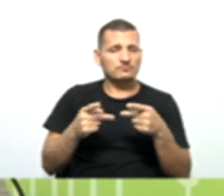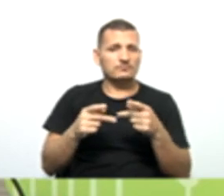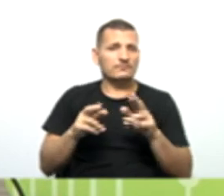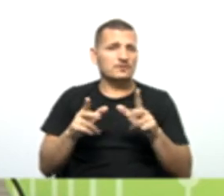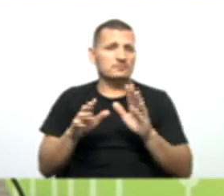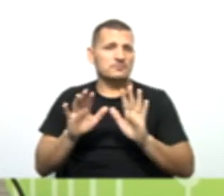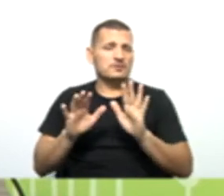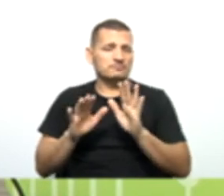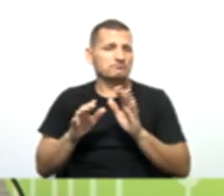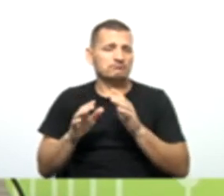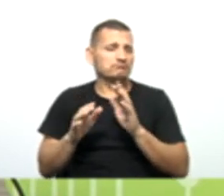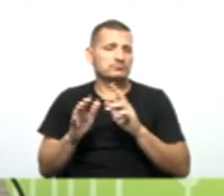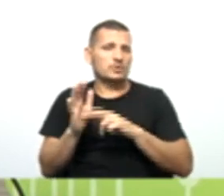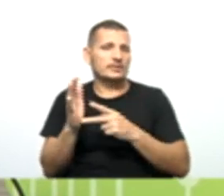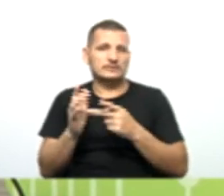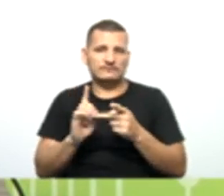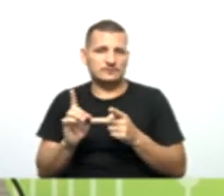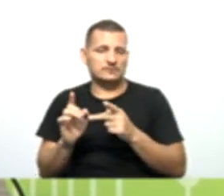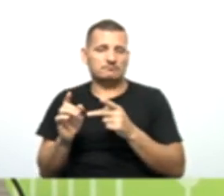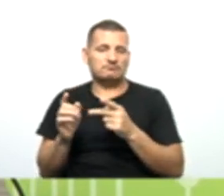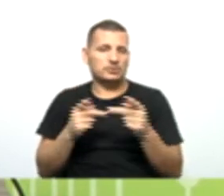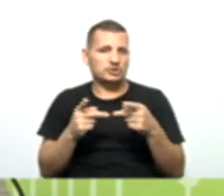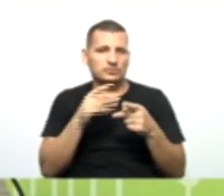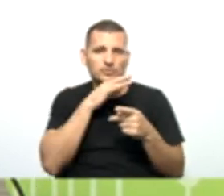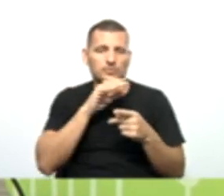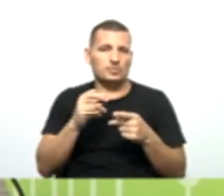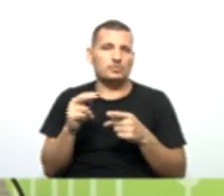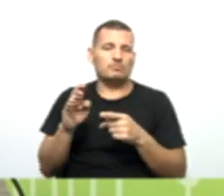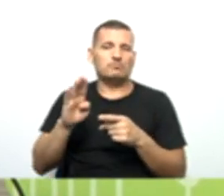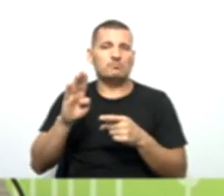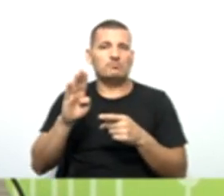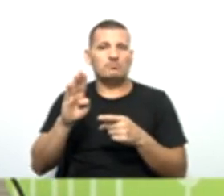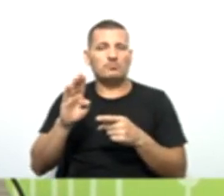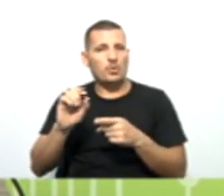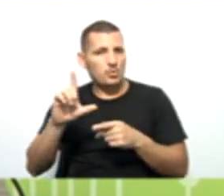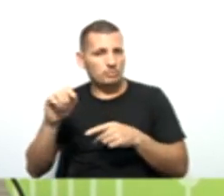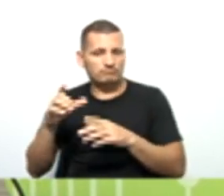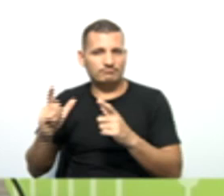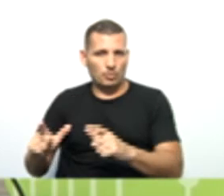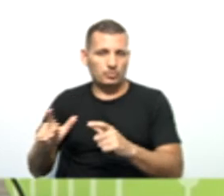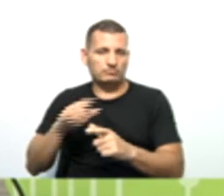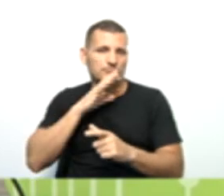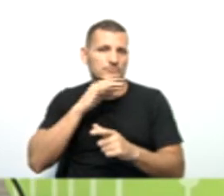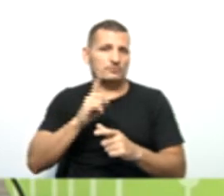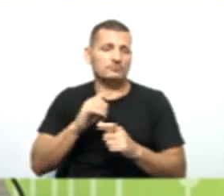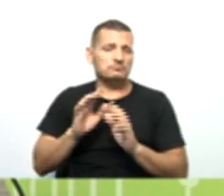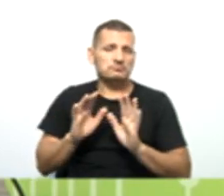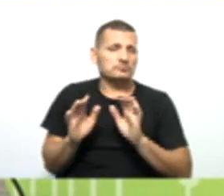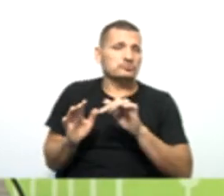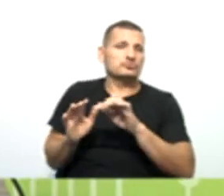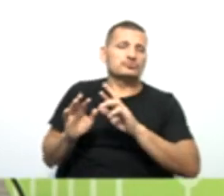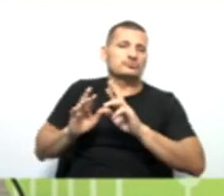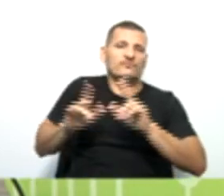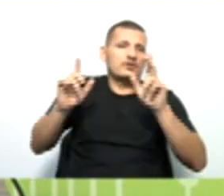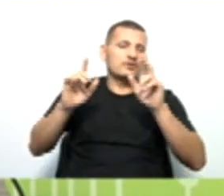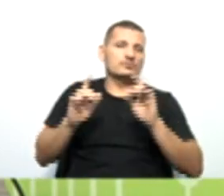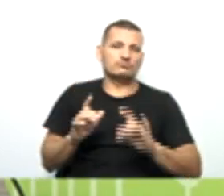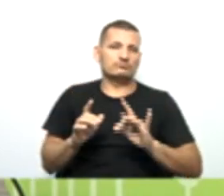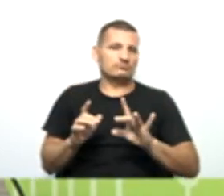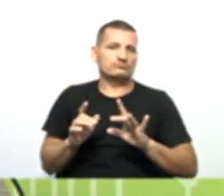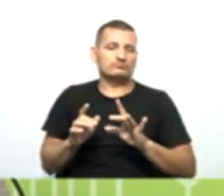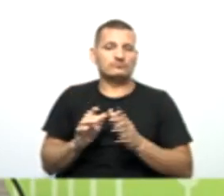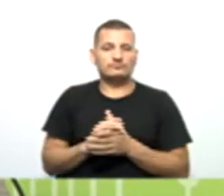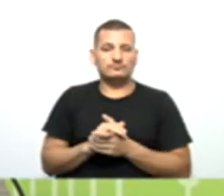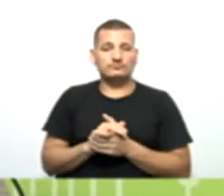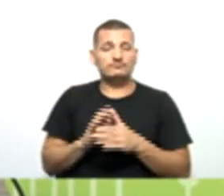ficar ruim. Não quer dizer que o meu projeto vai ficar ruim. Quer dizer que ele vai ficar diferente daquilo que foi solicitado. Apenas isso. Então,